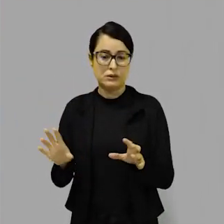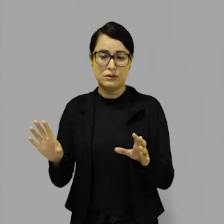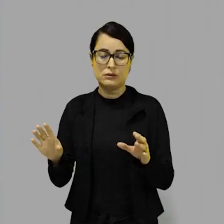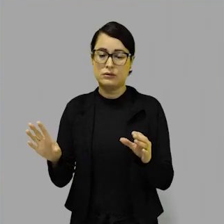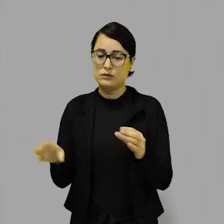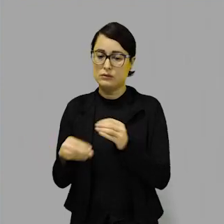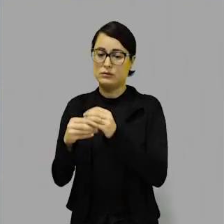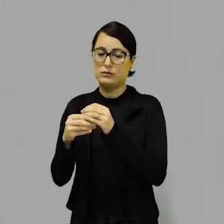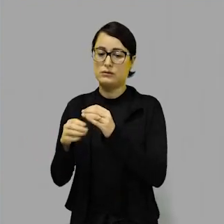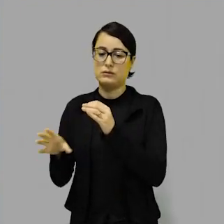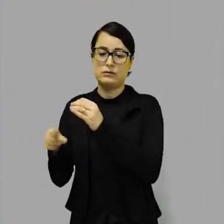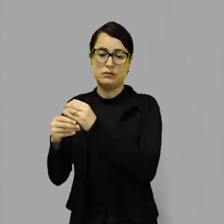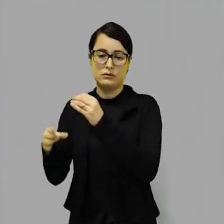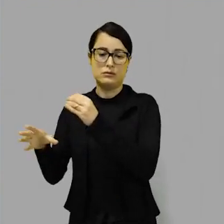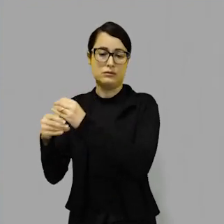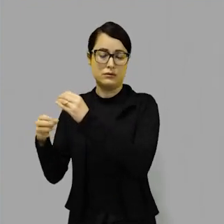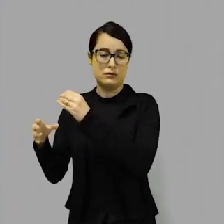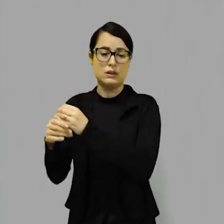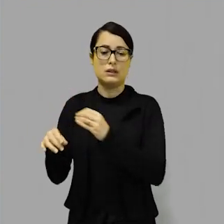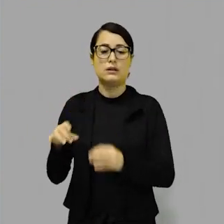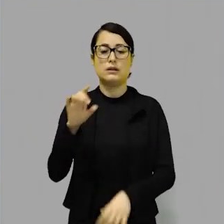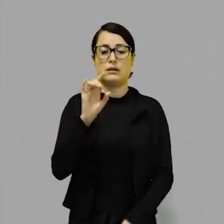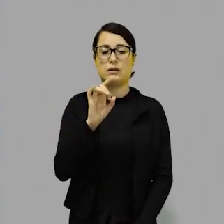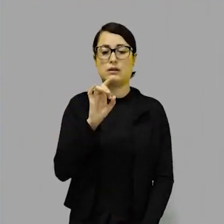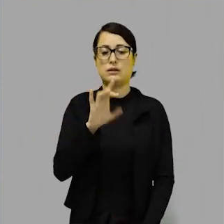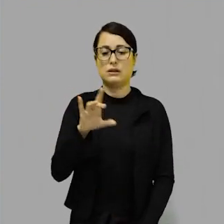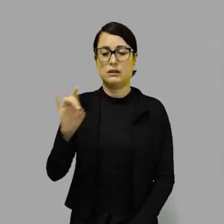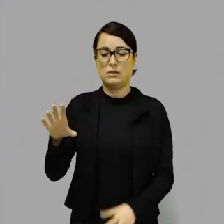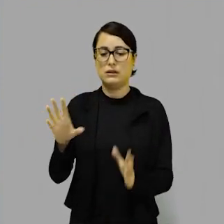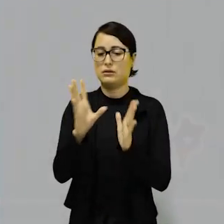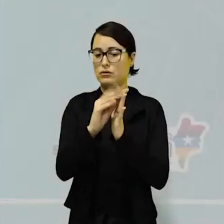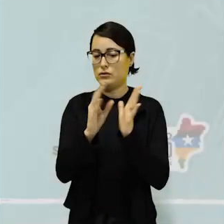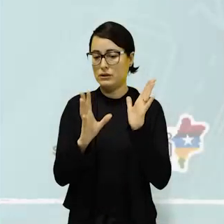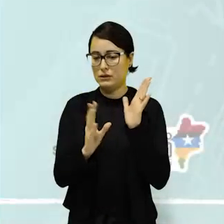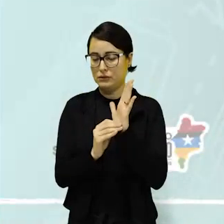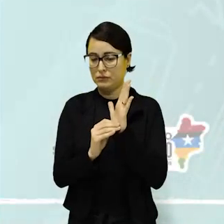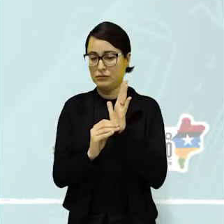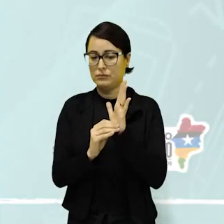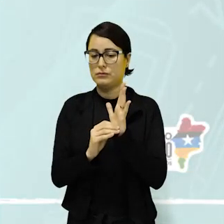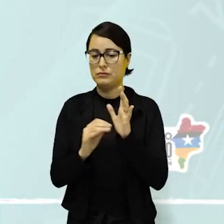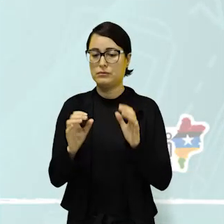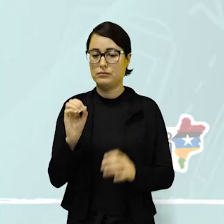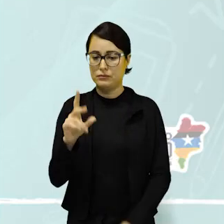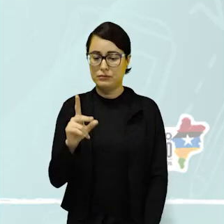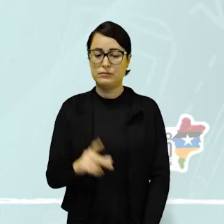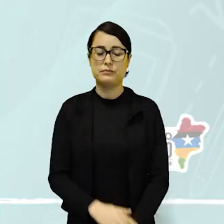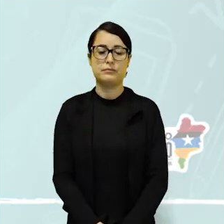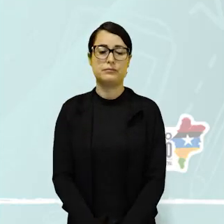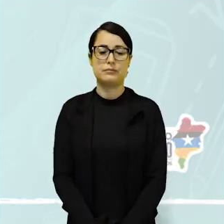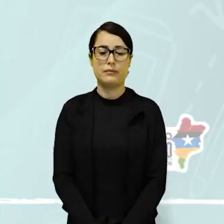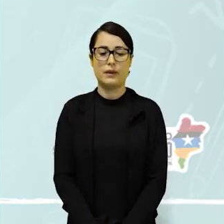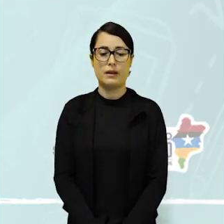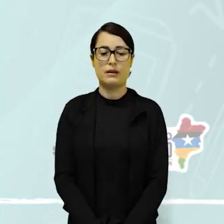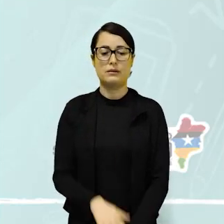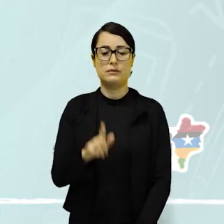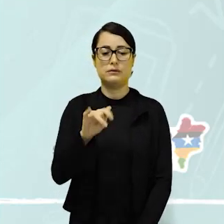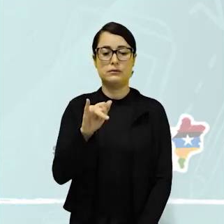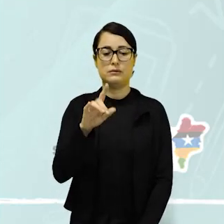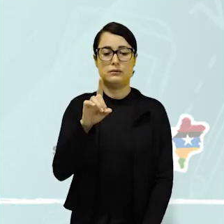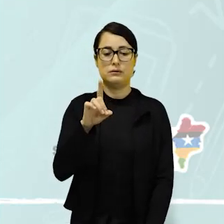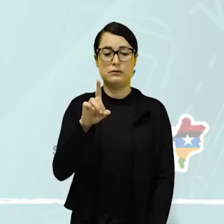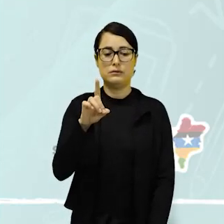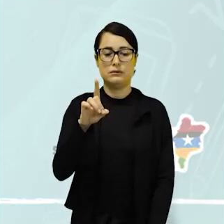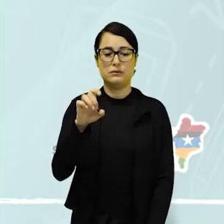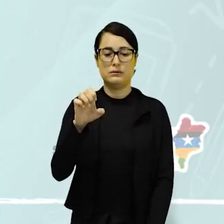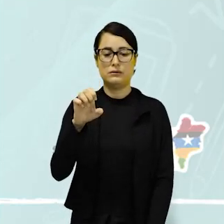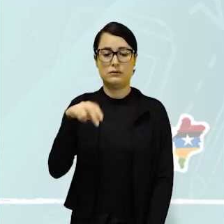ali a teoria do Giddens de acordo com cada conteúdo. Fechado? Então vamos lá. O Giddens, ele tem uma teoria das relações